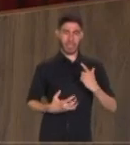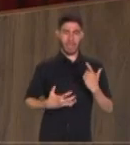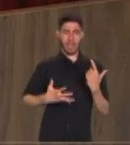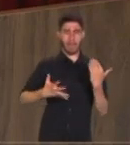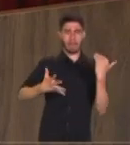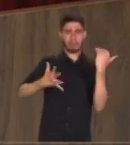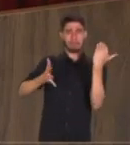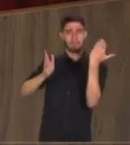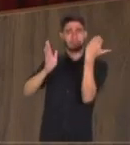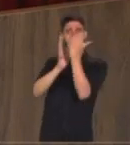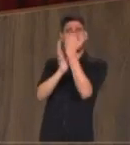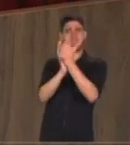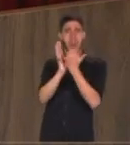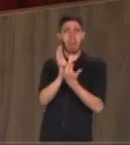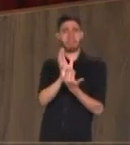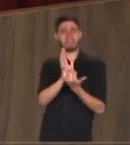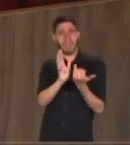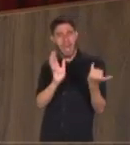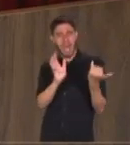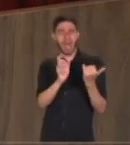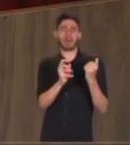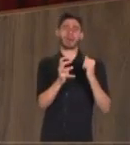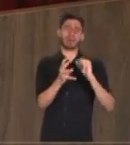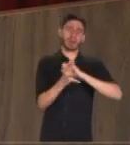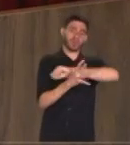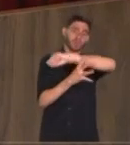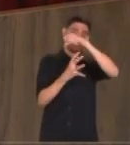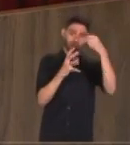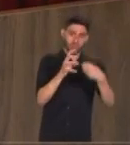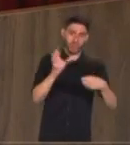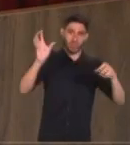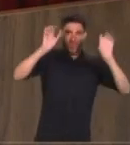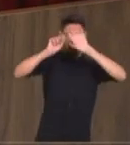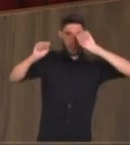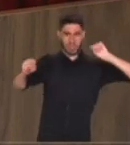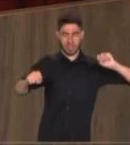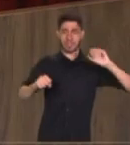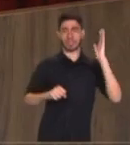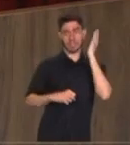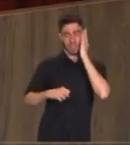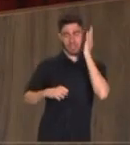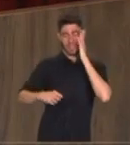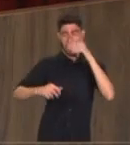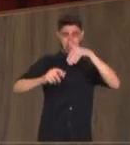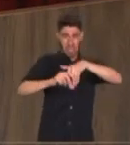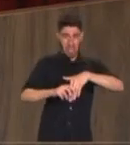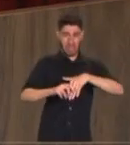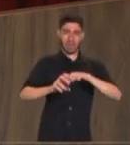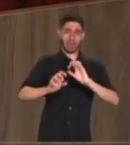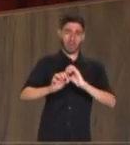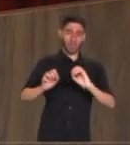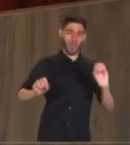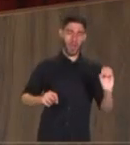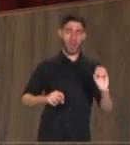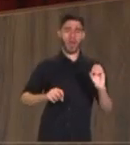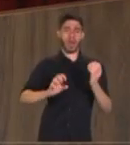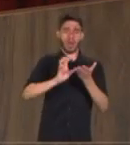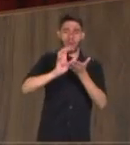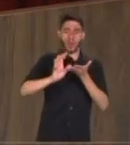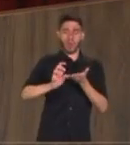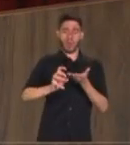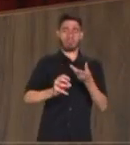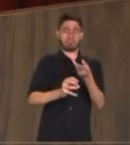circunstâncias fixadas pela jurisprudência do tribunal, que é, no caso, a saber, a votação gerada, a ausência de movimentação